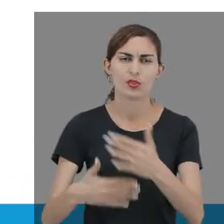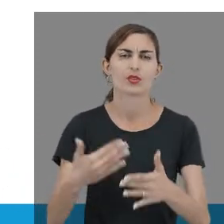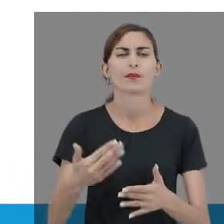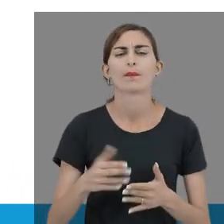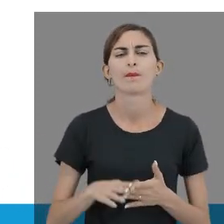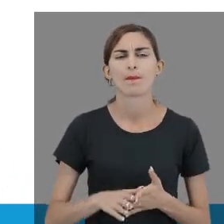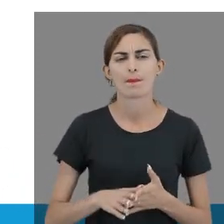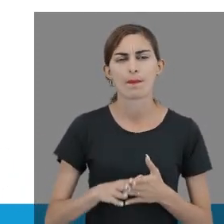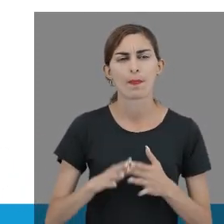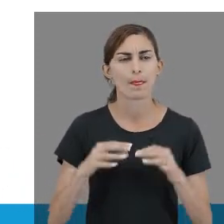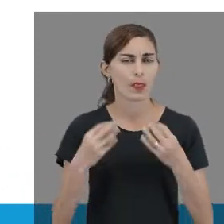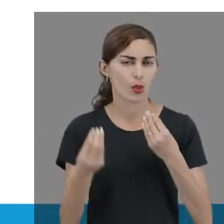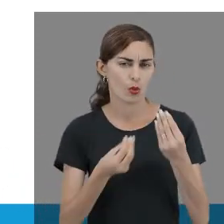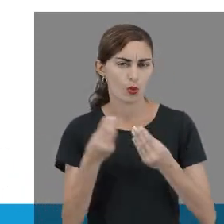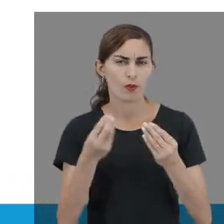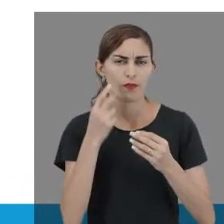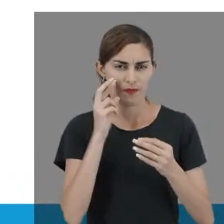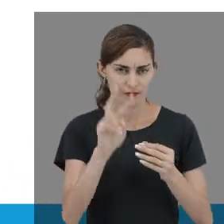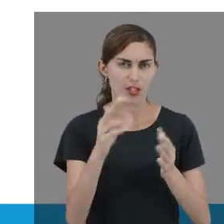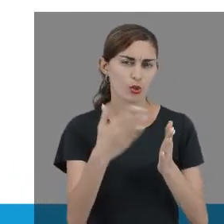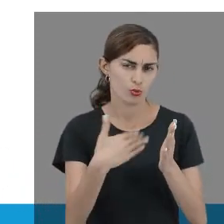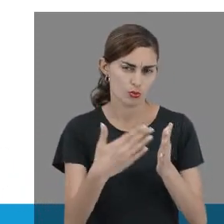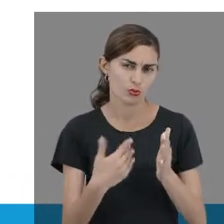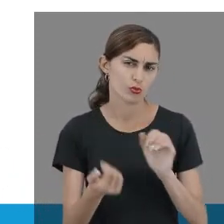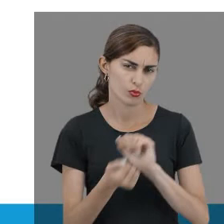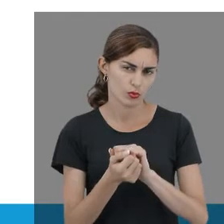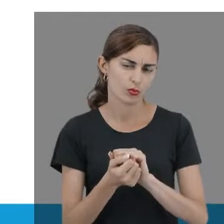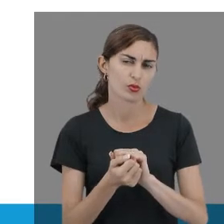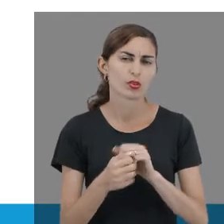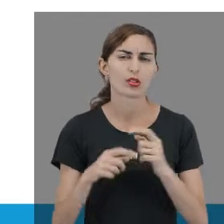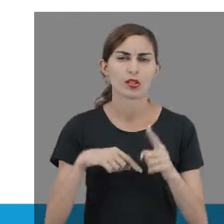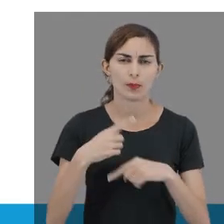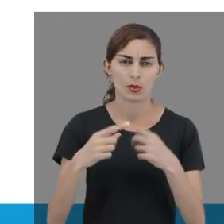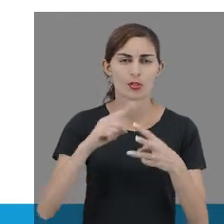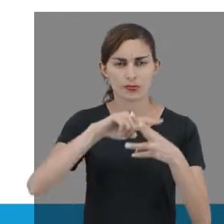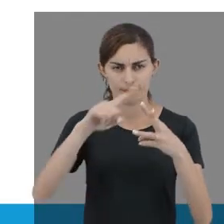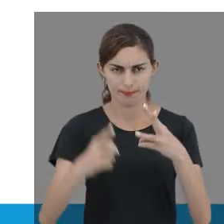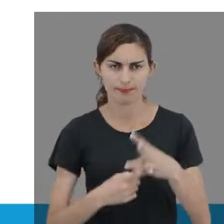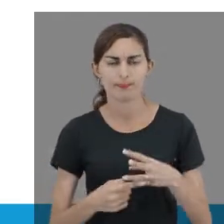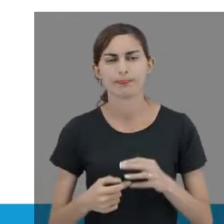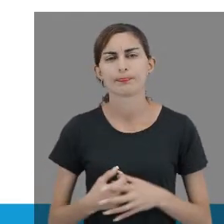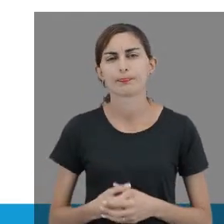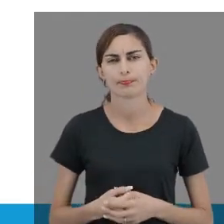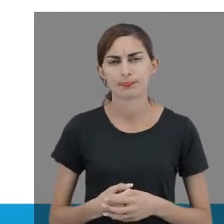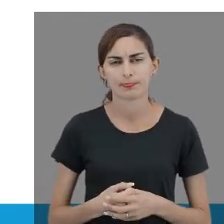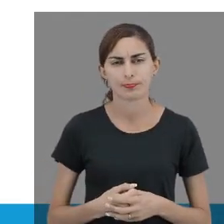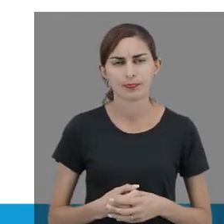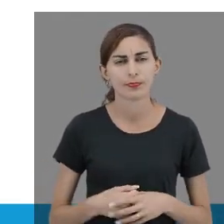que se manejam o RESP, vocês vão ver essa categoria incluído, mas